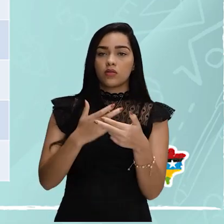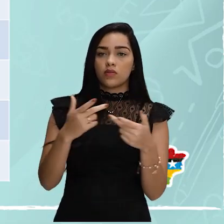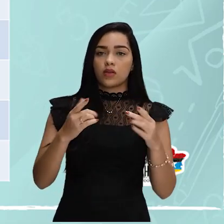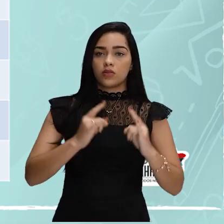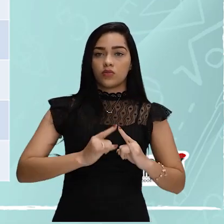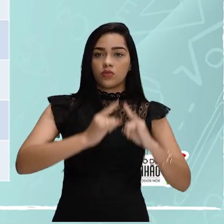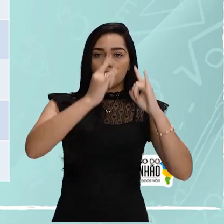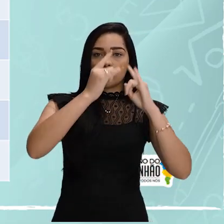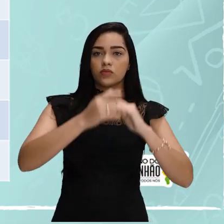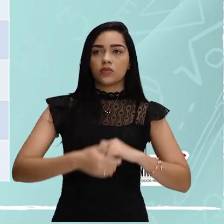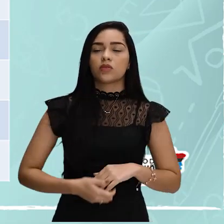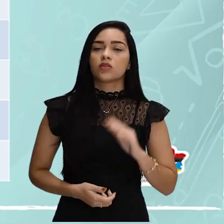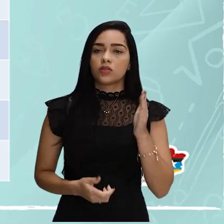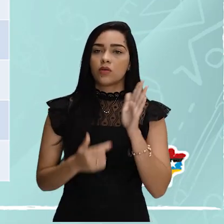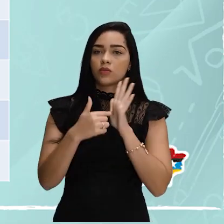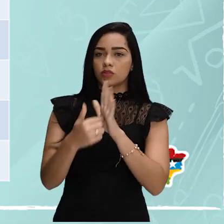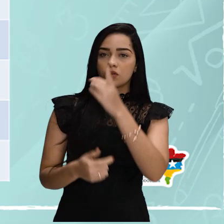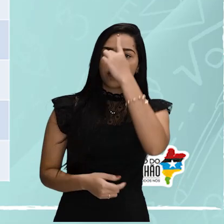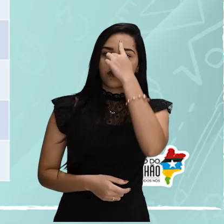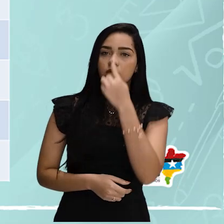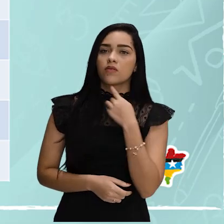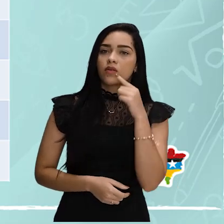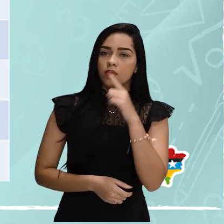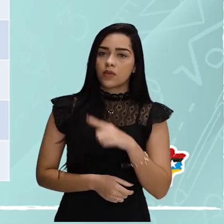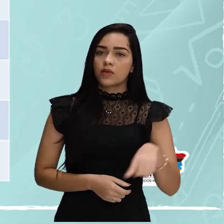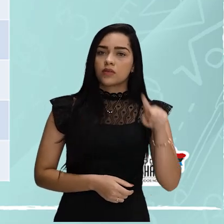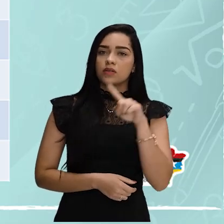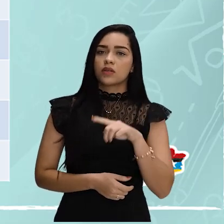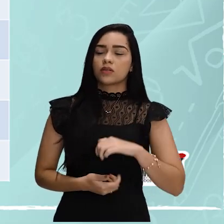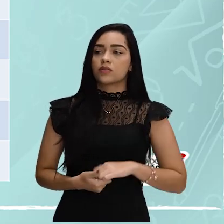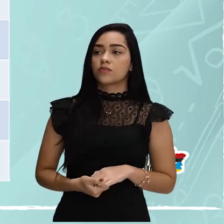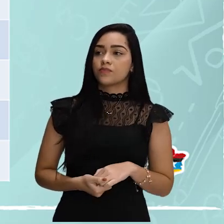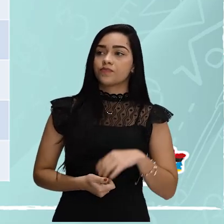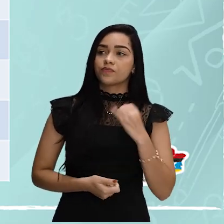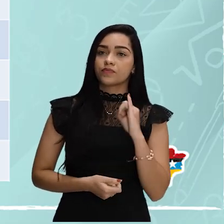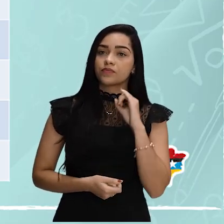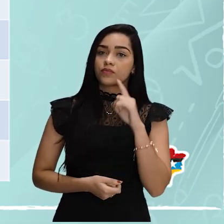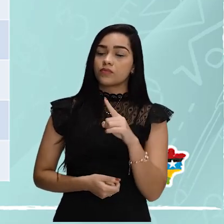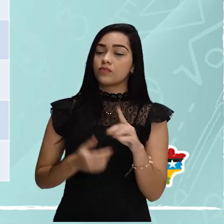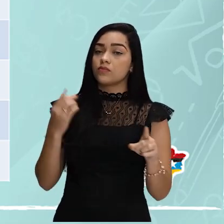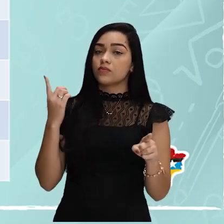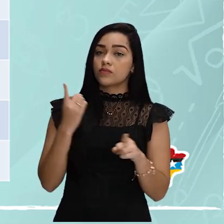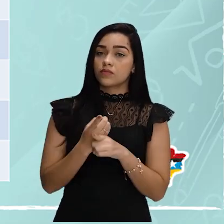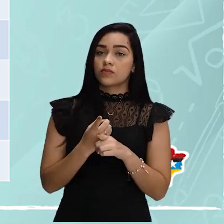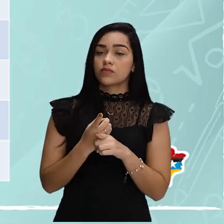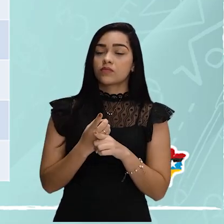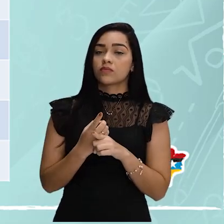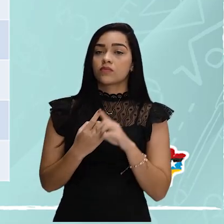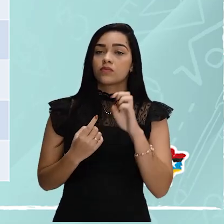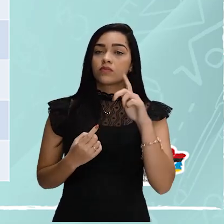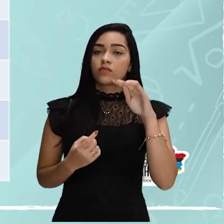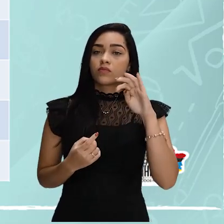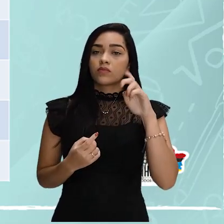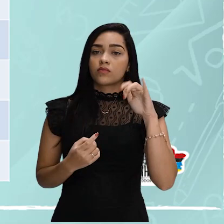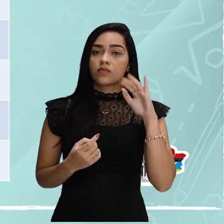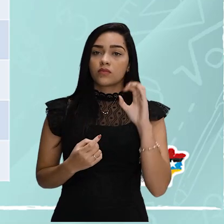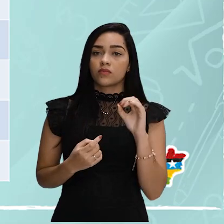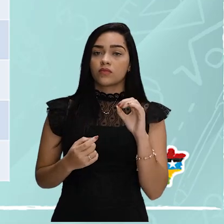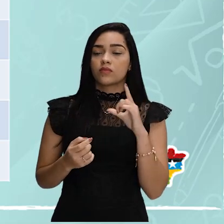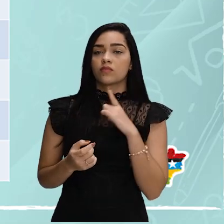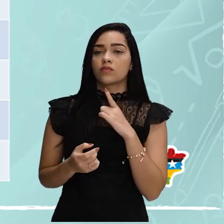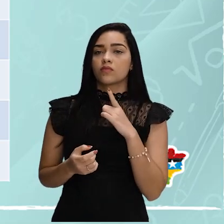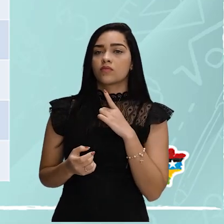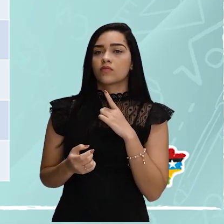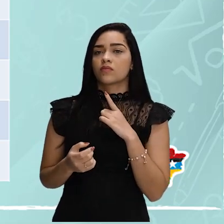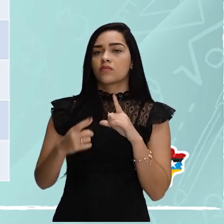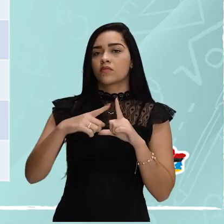coluna. Vou já mostrar a figura para vocês. E se você encontrar em um epitélio células que ora